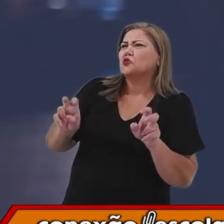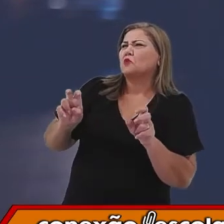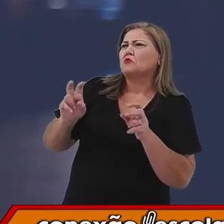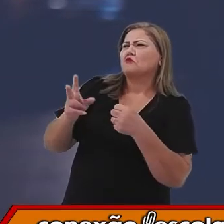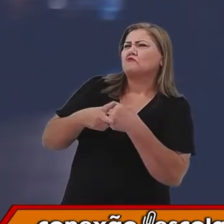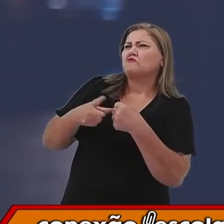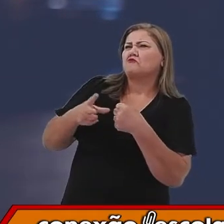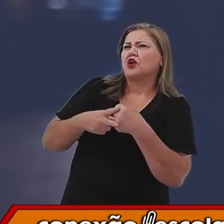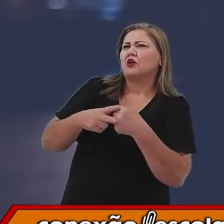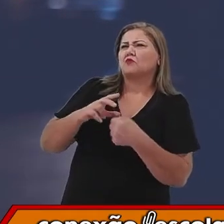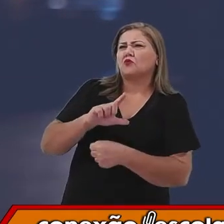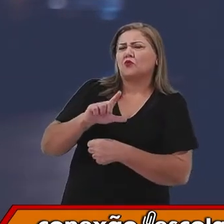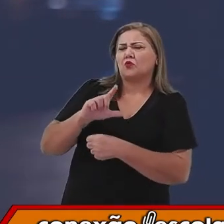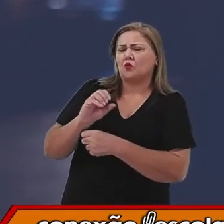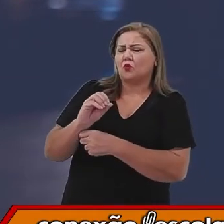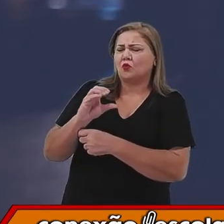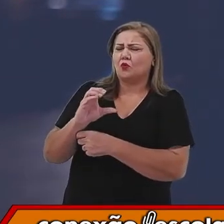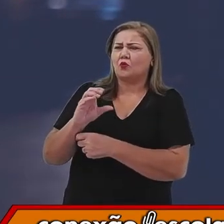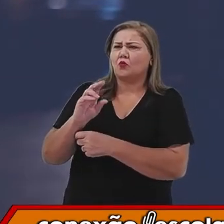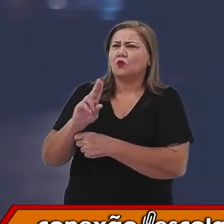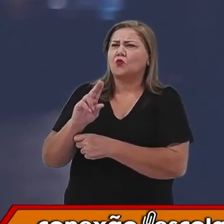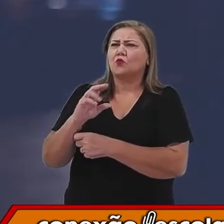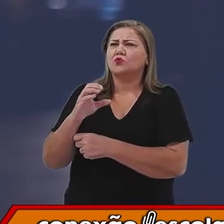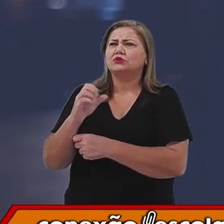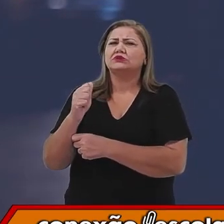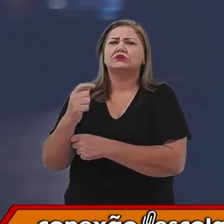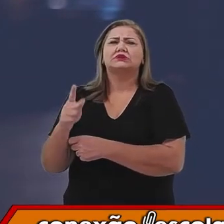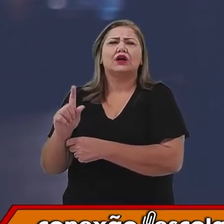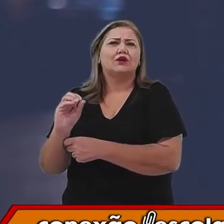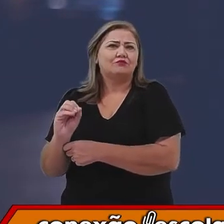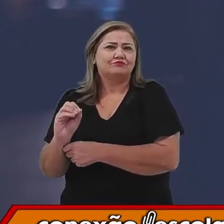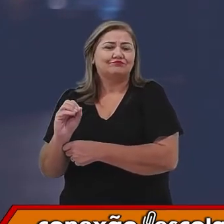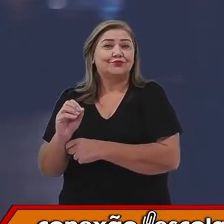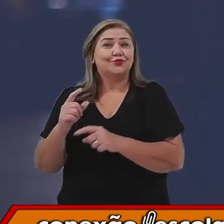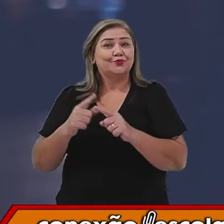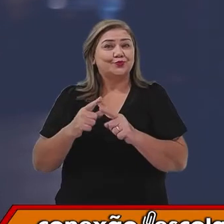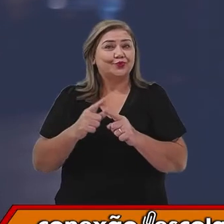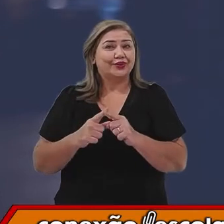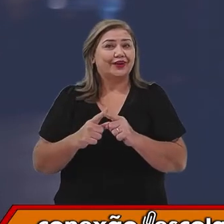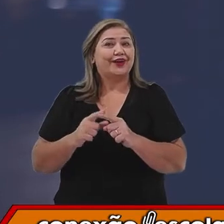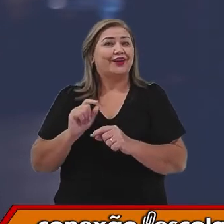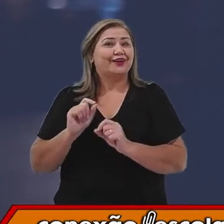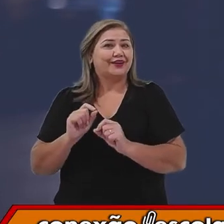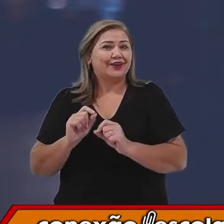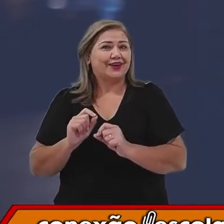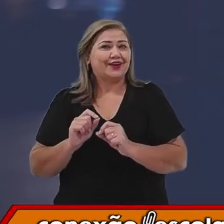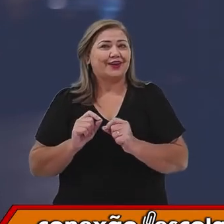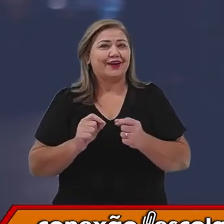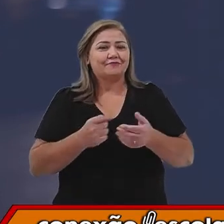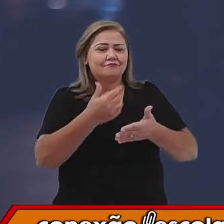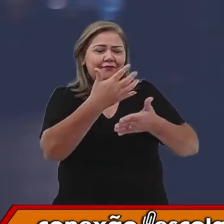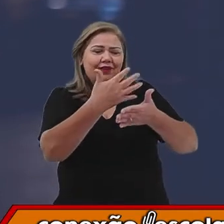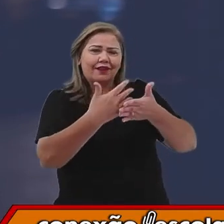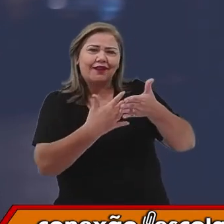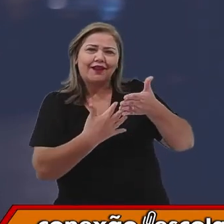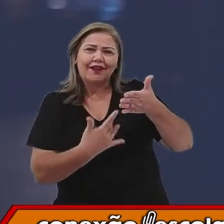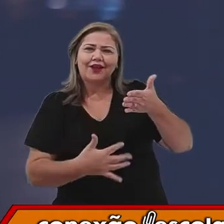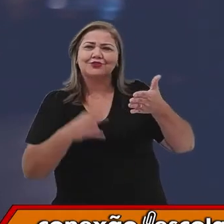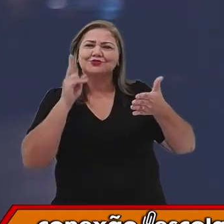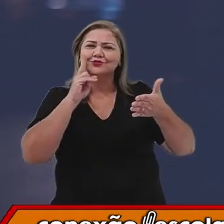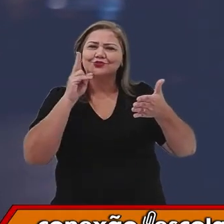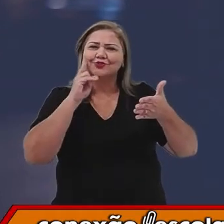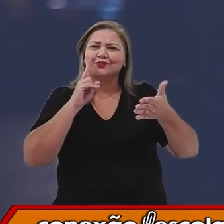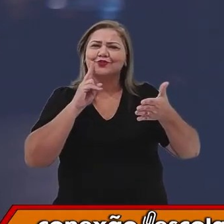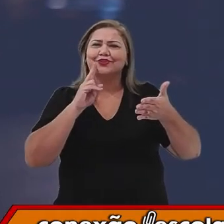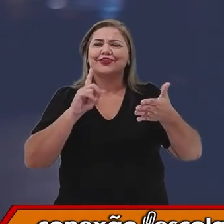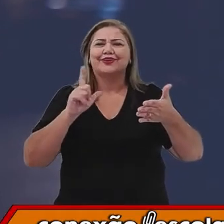elocução? Porque ele é utilizado para introduzir esses discursos. Lembra